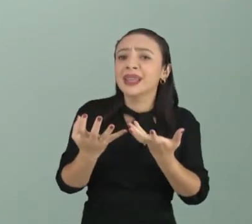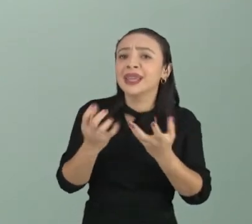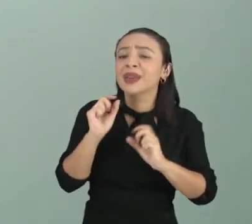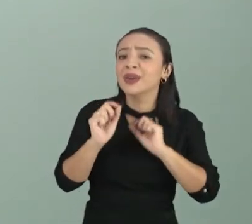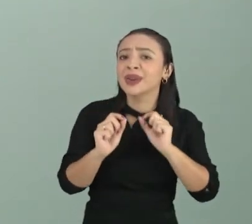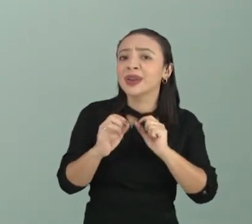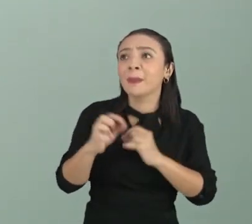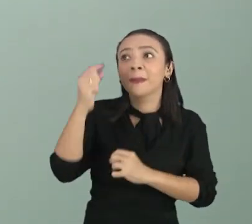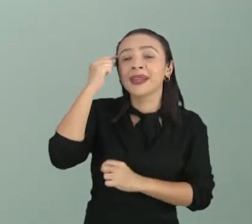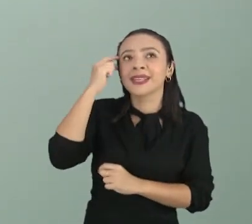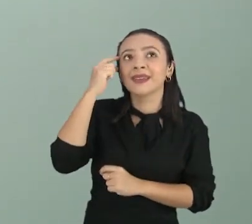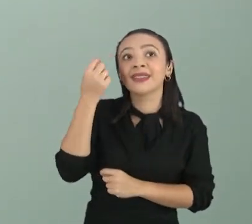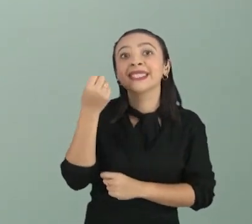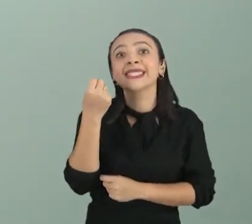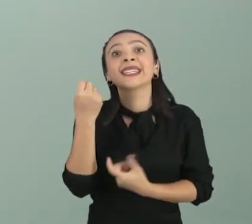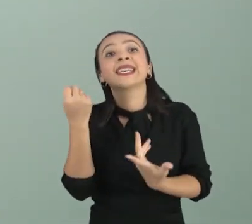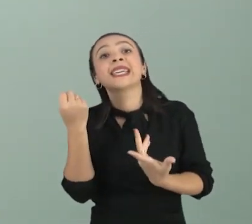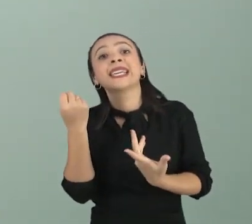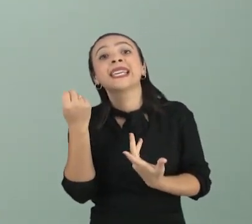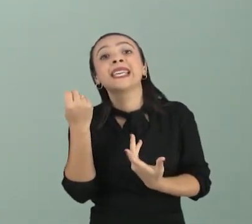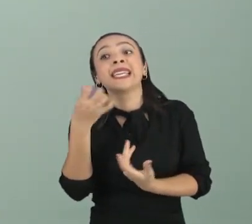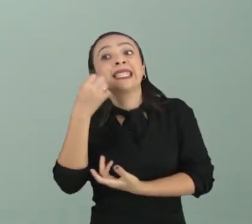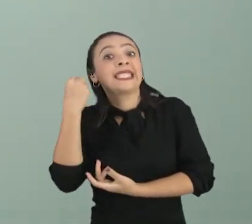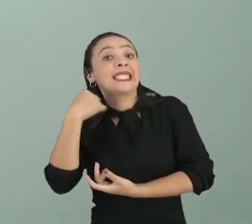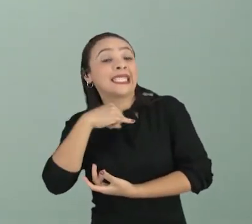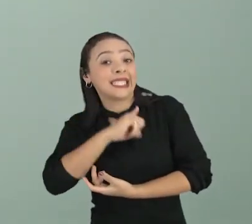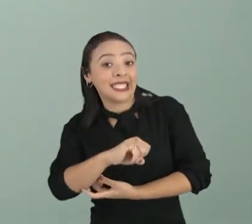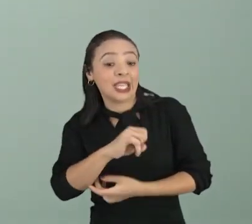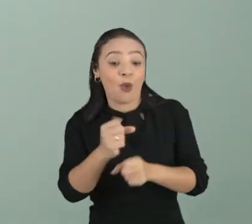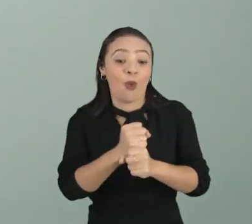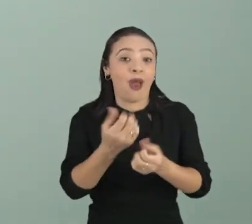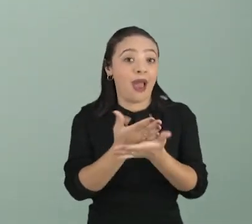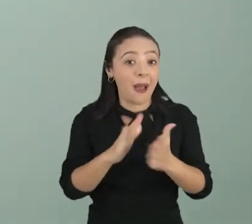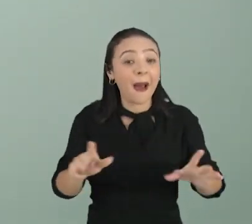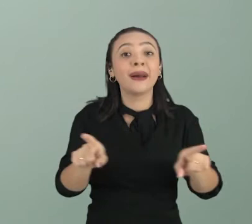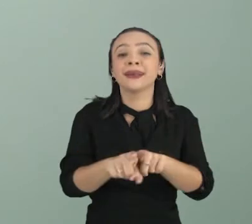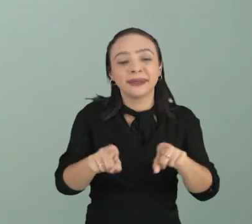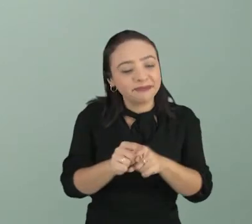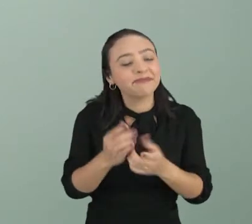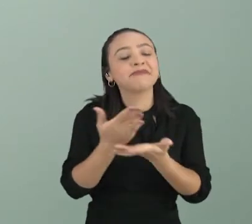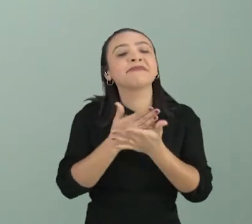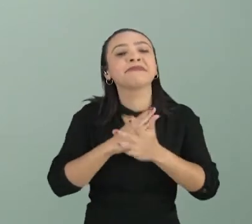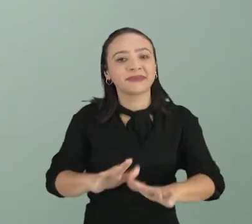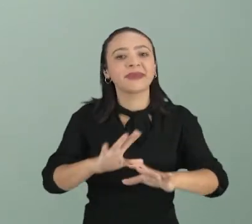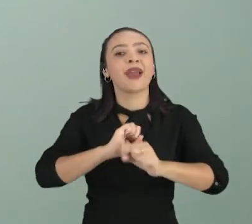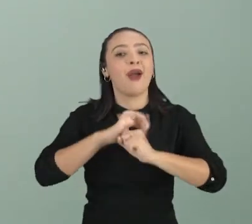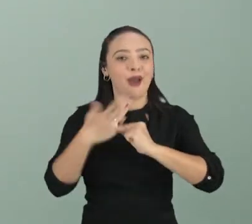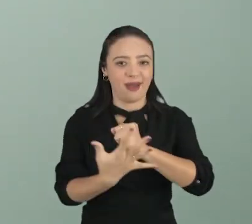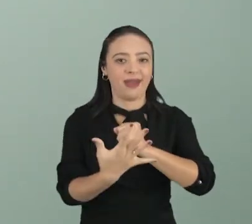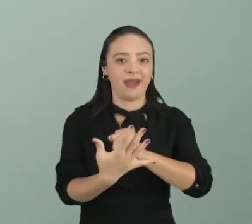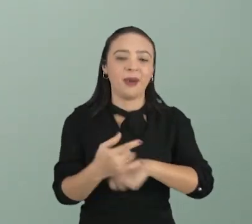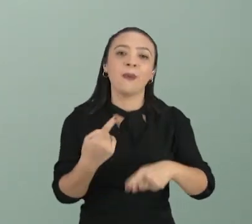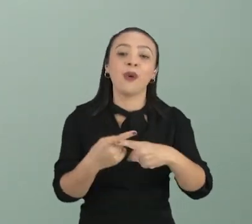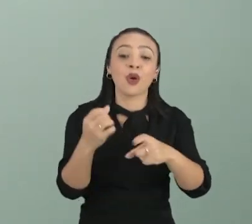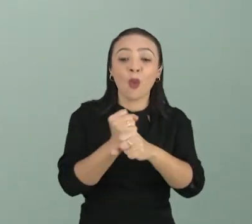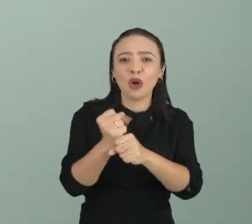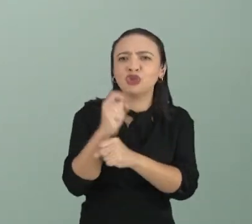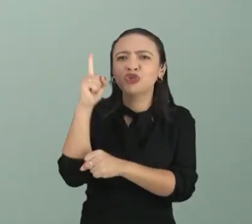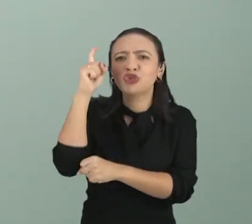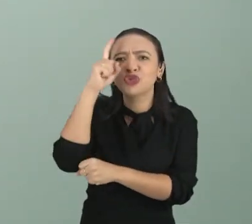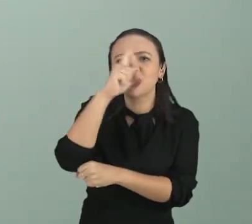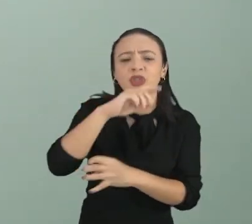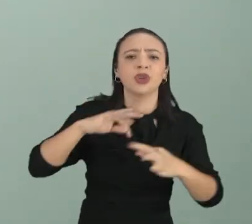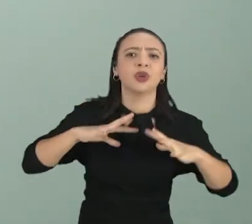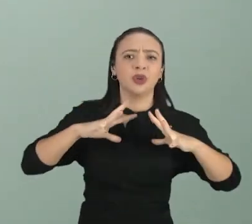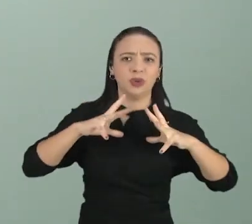dando a ideia de que a pandemia também iria acabar quando o ano acabasse, que foi um ano muito difícil para todos. Então vejam que